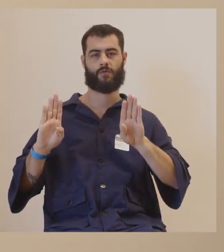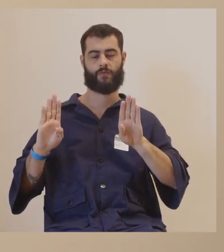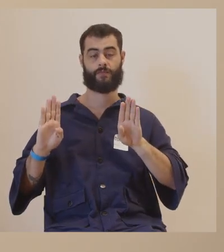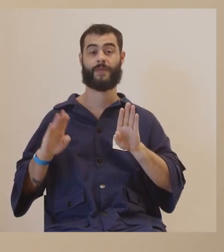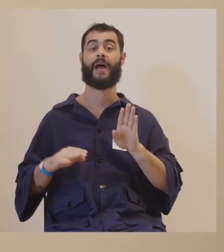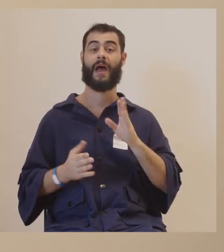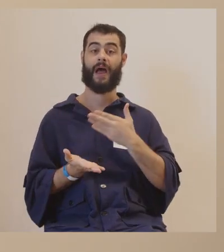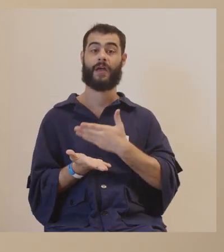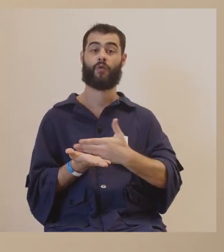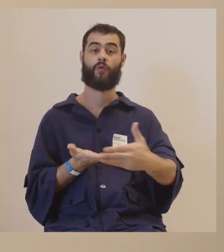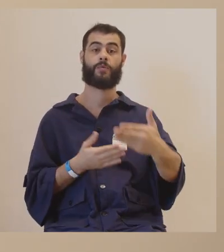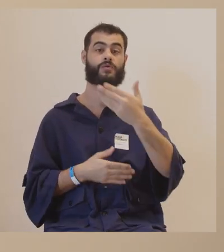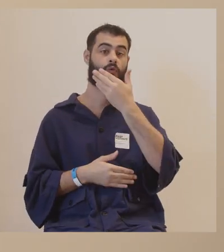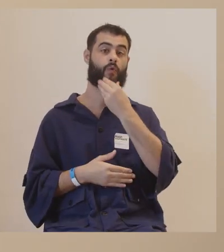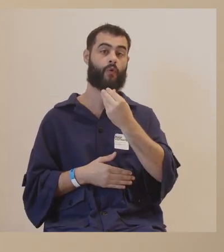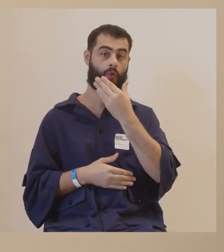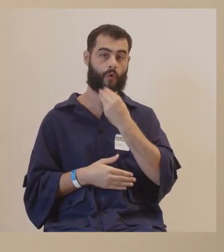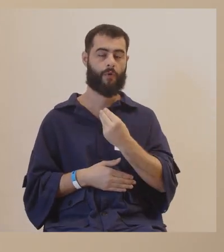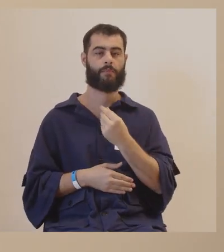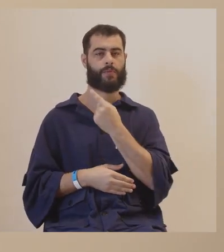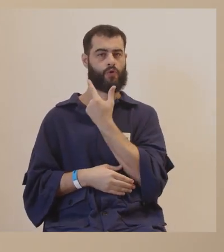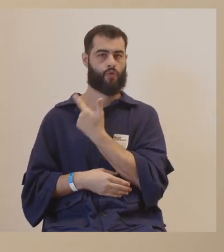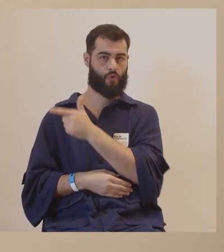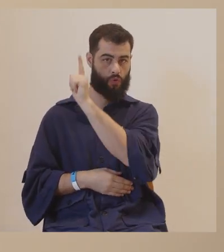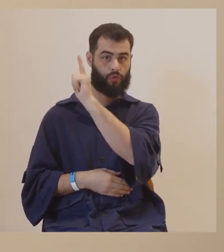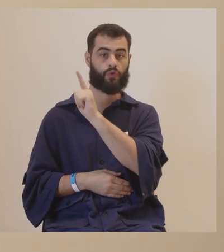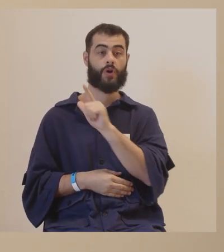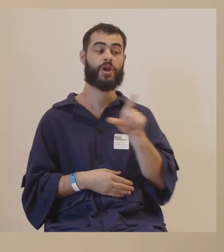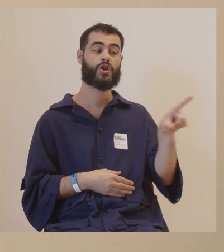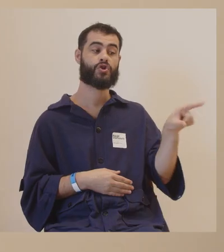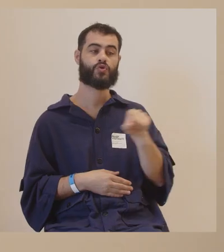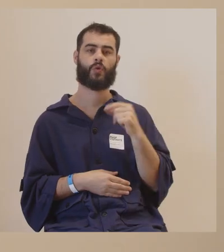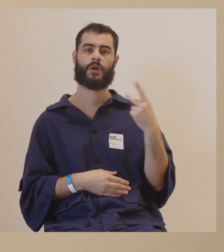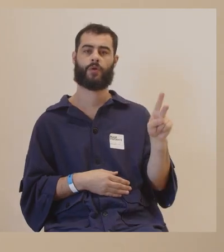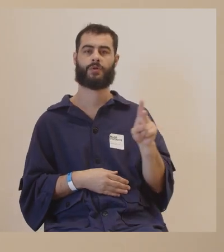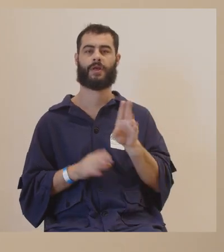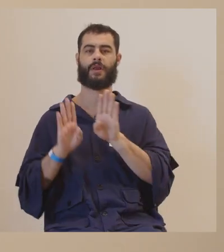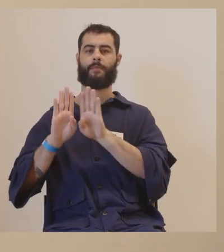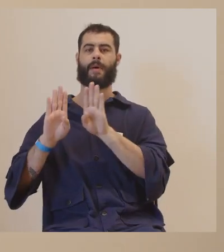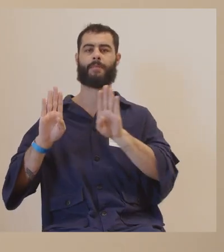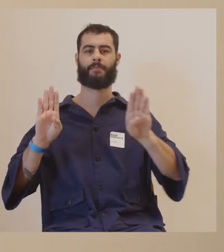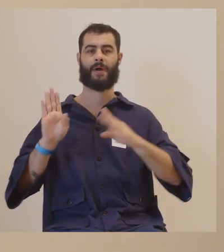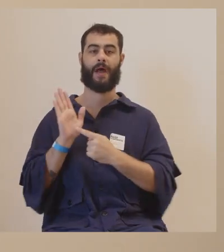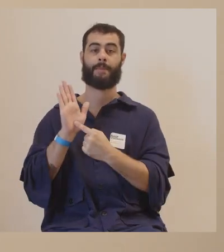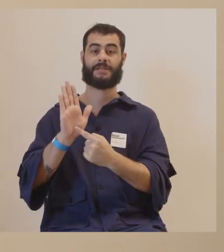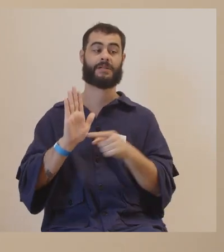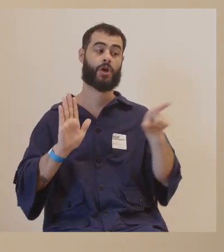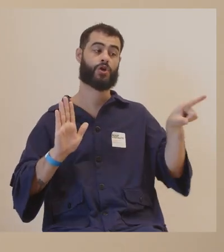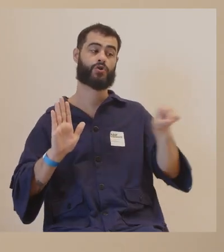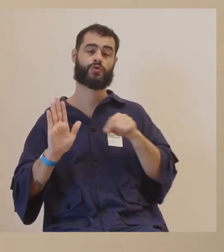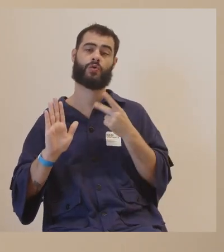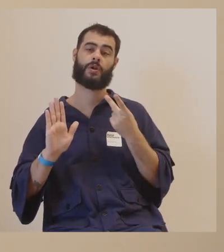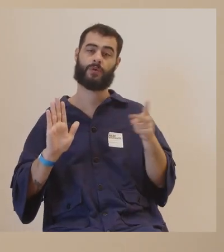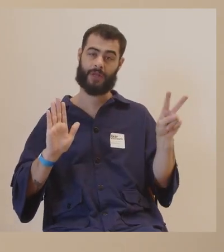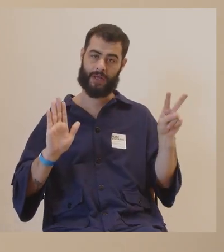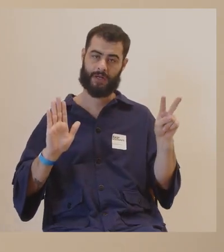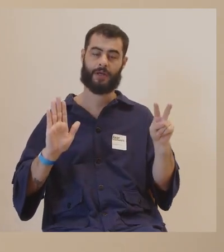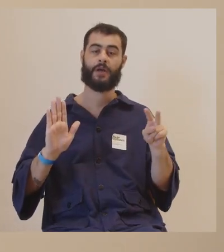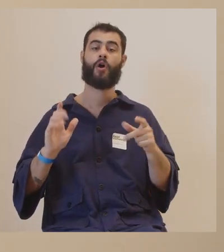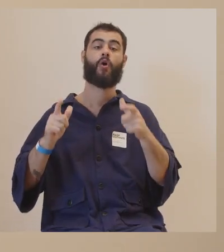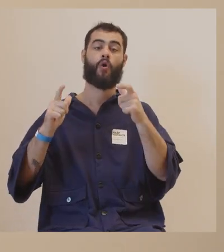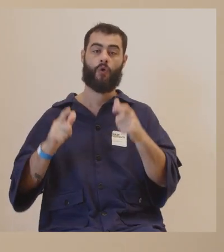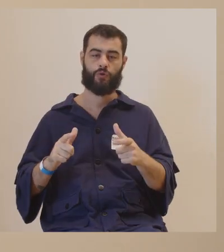galeria do Durand Ruel, Paul Durand Ruel. E o Paul Durand Ruel, logo em seguida, abre sucursais da sua galeria em Londres e